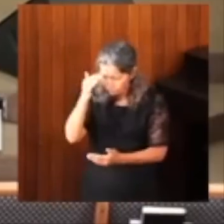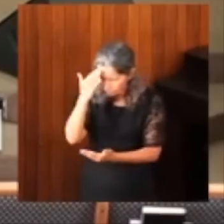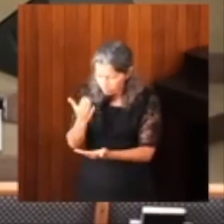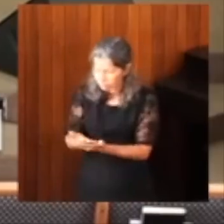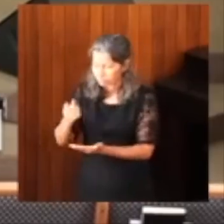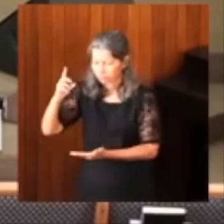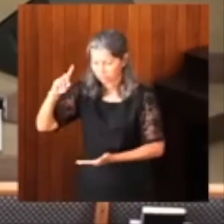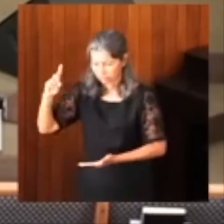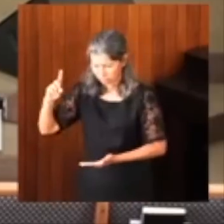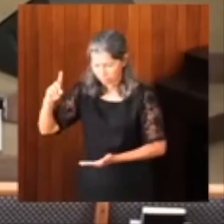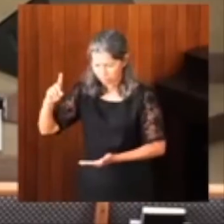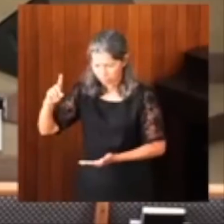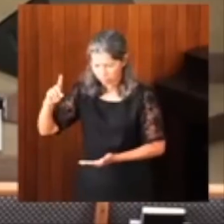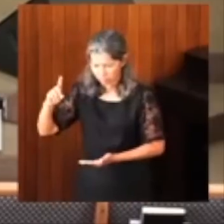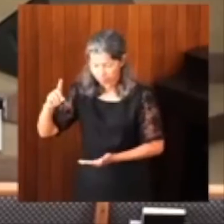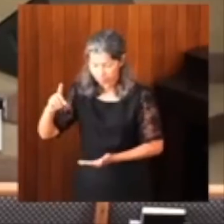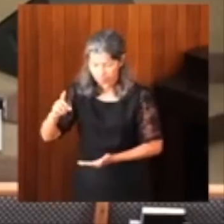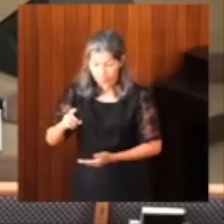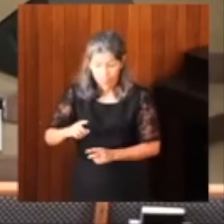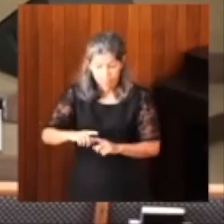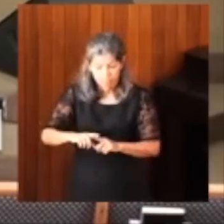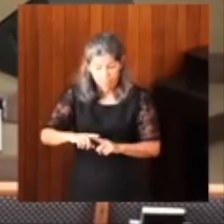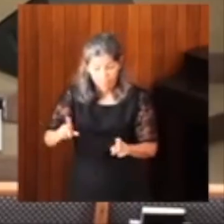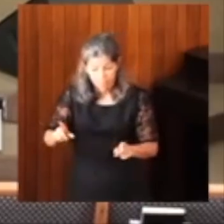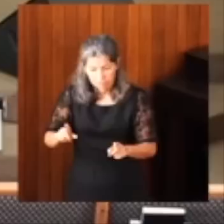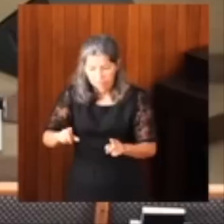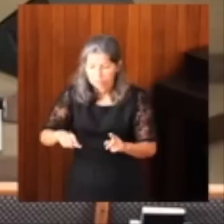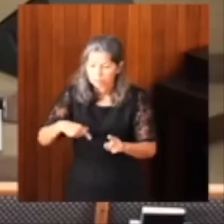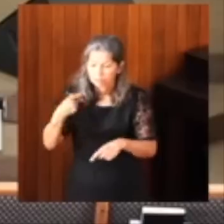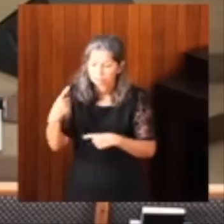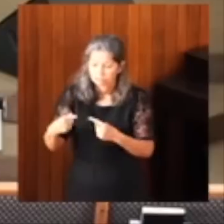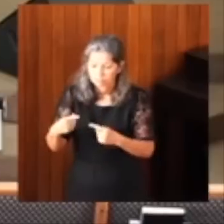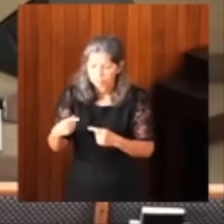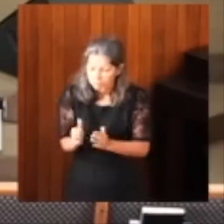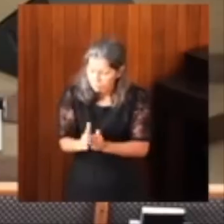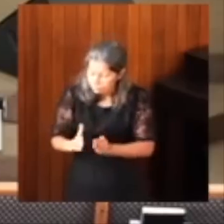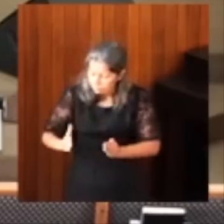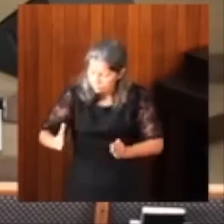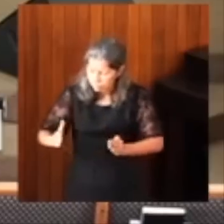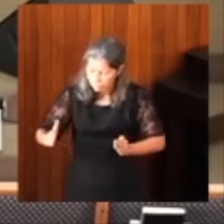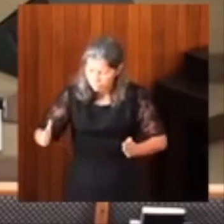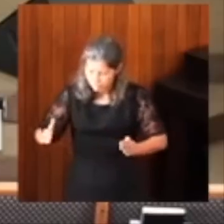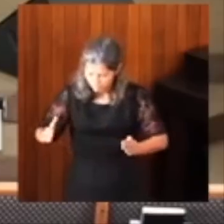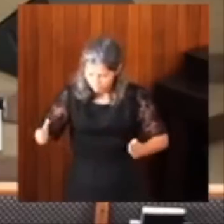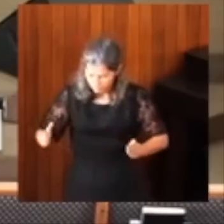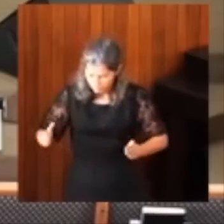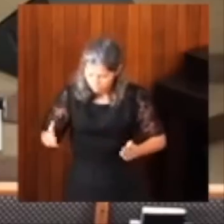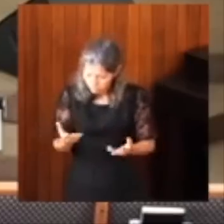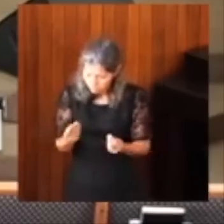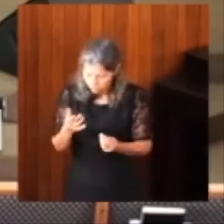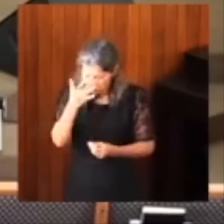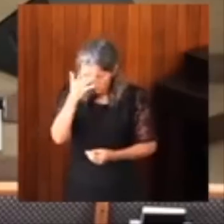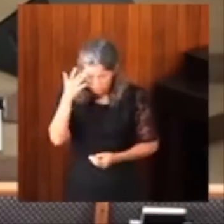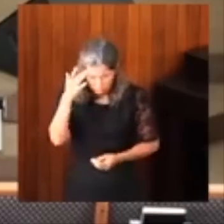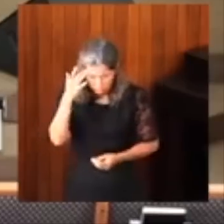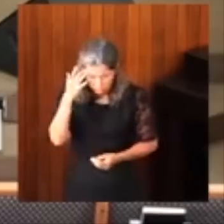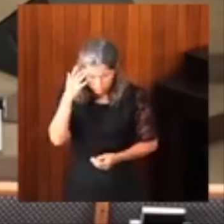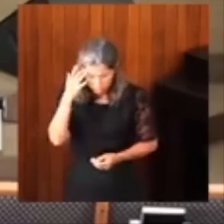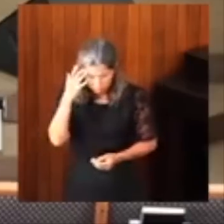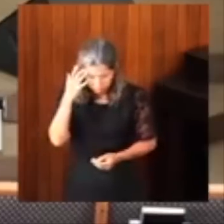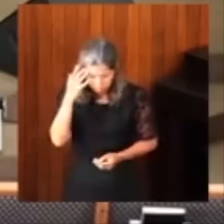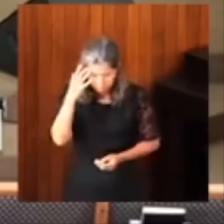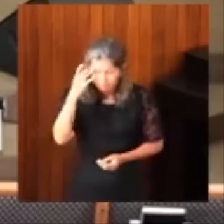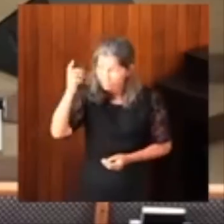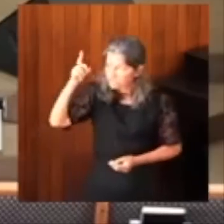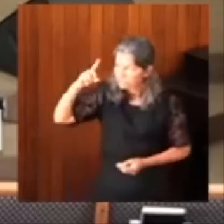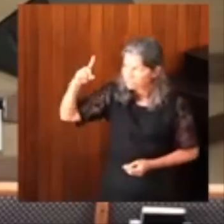um cordeiro, mas acaba falando como um dragão. É uma nação de liberdade religiosa, de democracia, mas no fim das contas